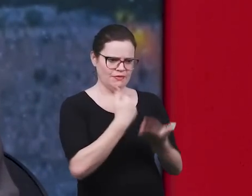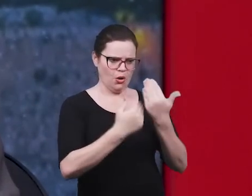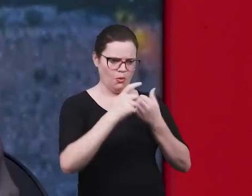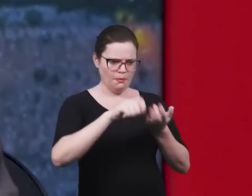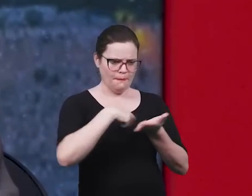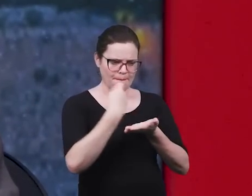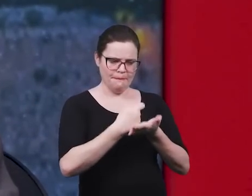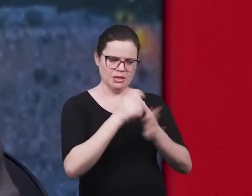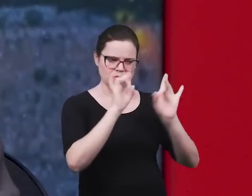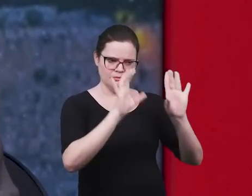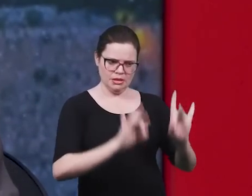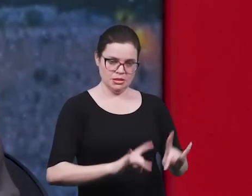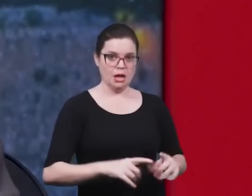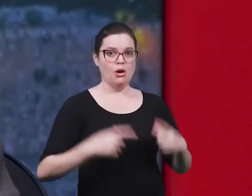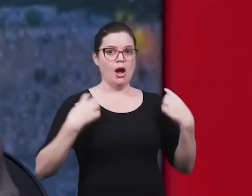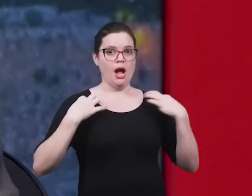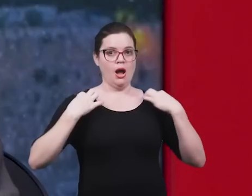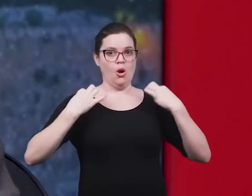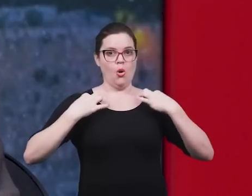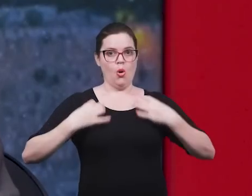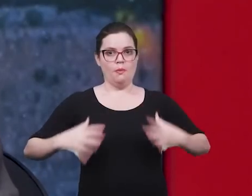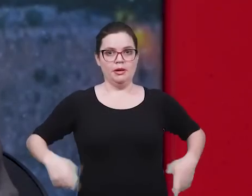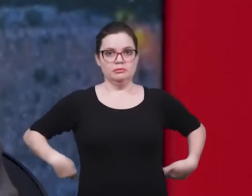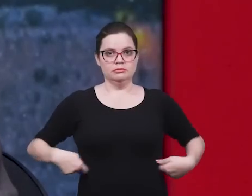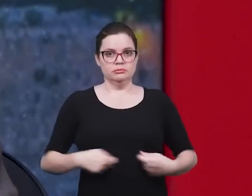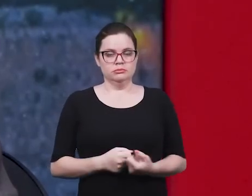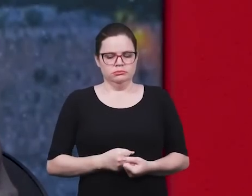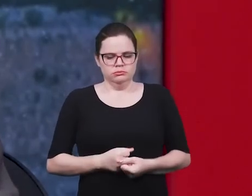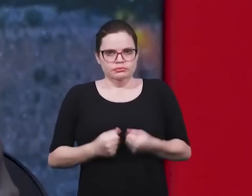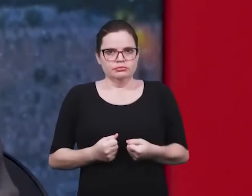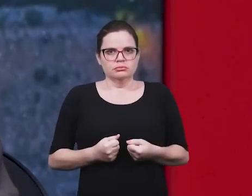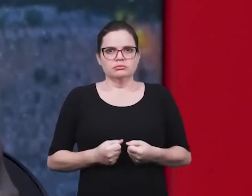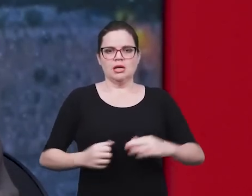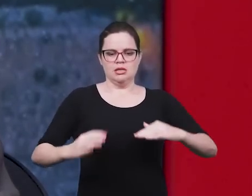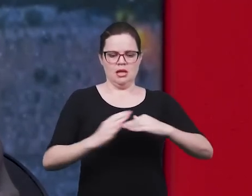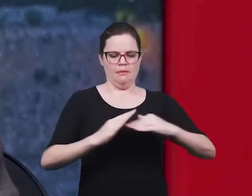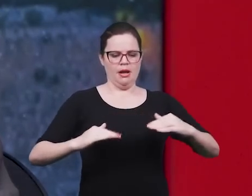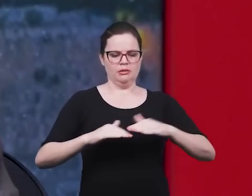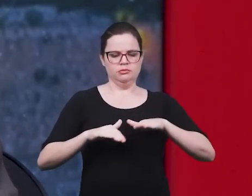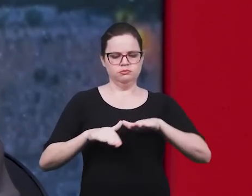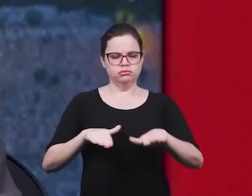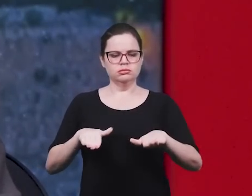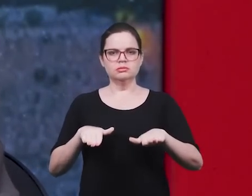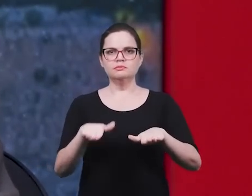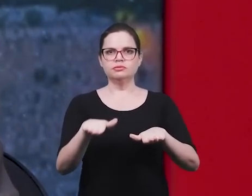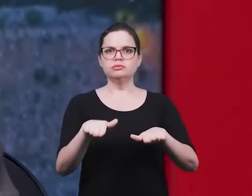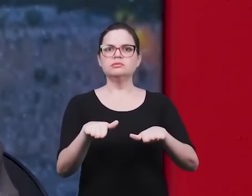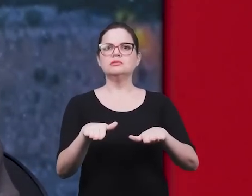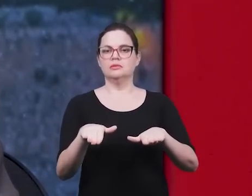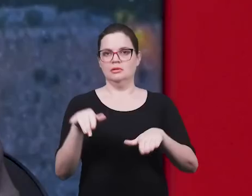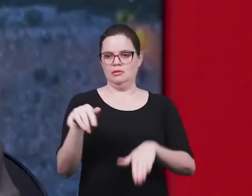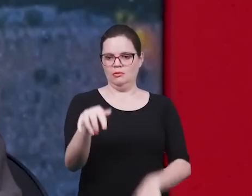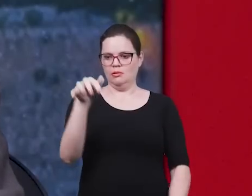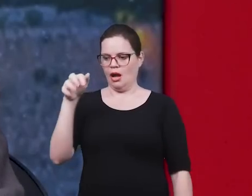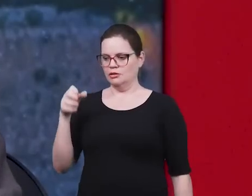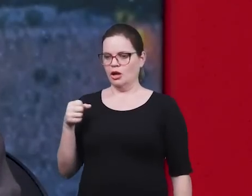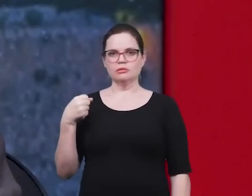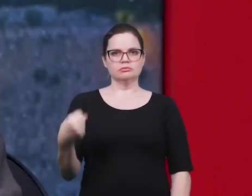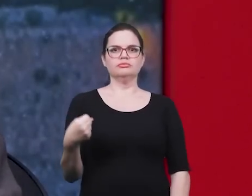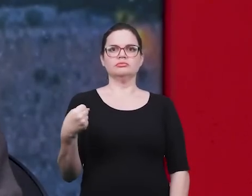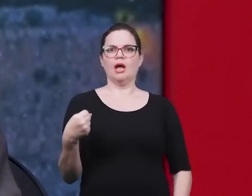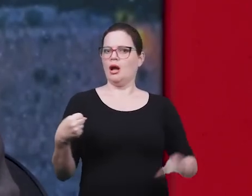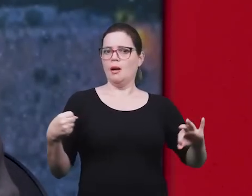qualquer maneira. Os lombos cingidos, sapato nos pés, o cajado na mão, esta é a Páscoa do Senhor. Que